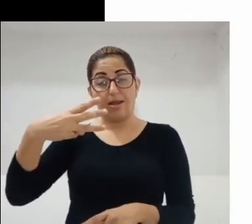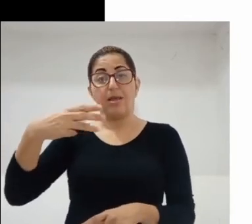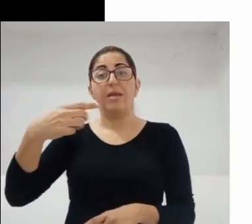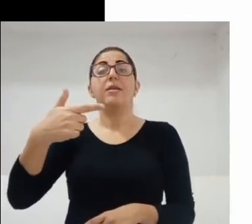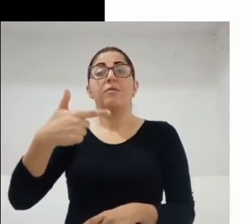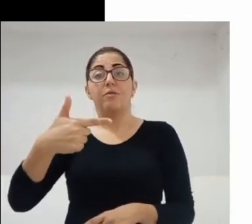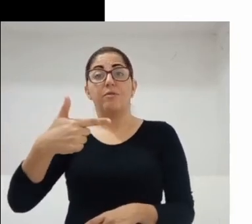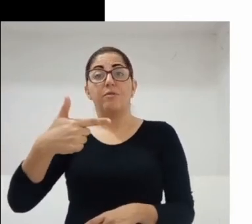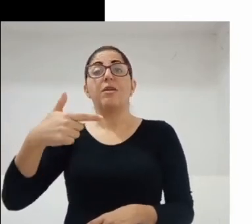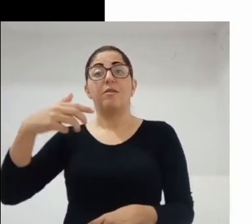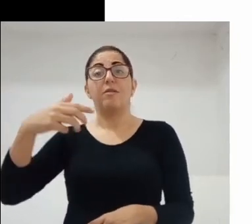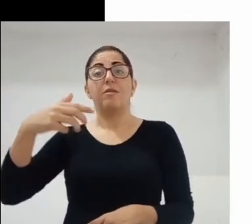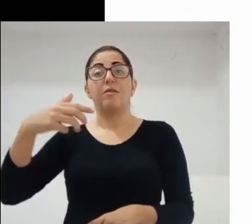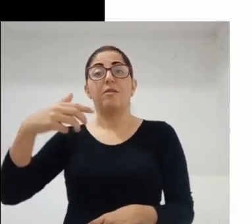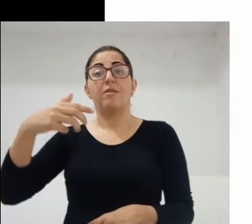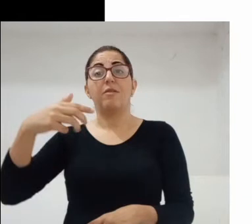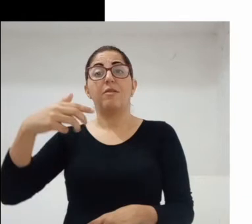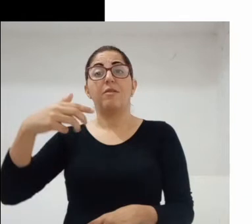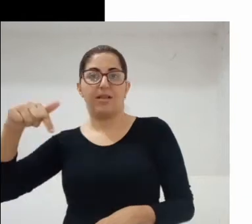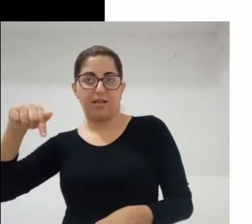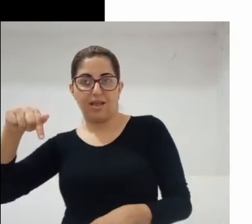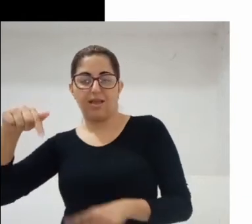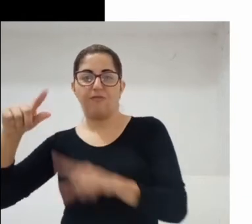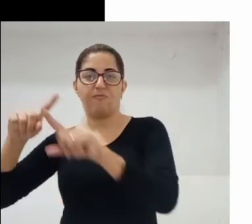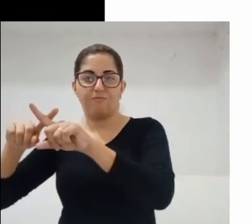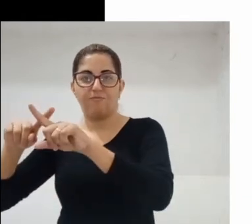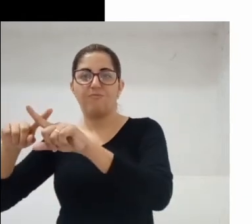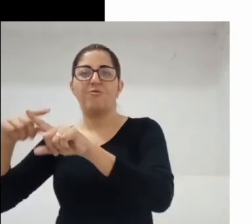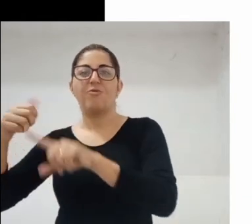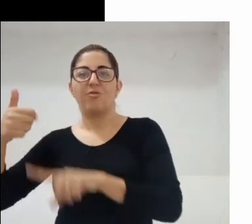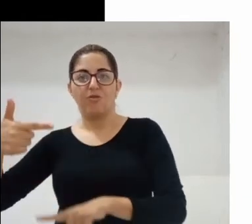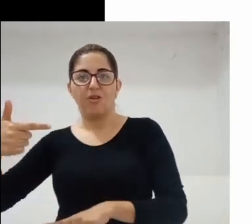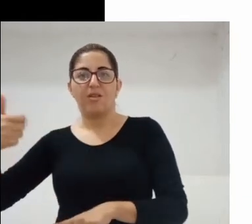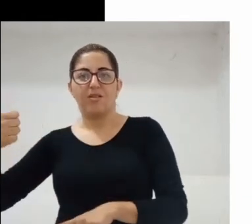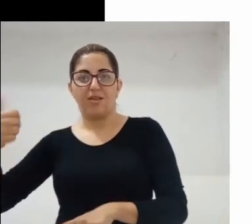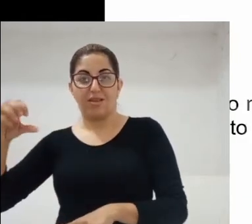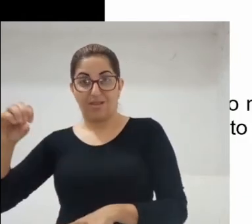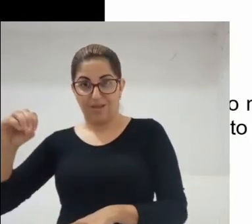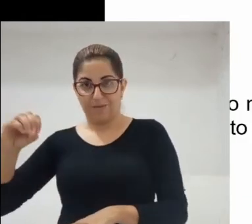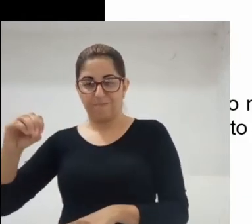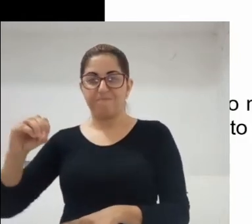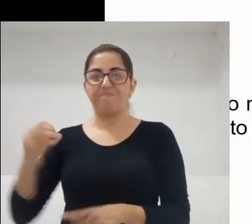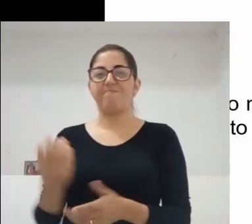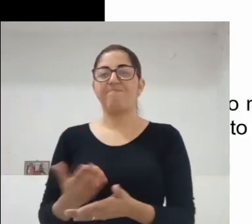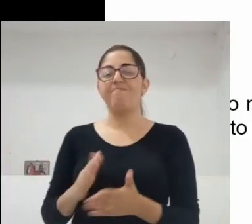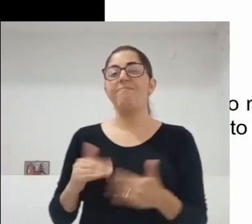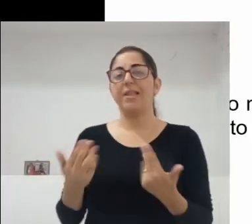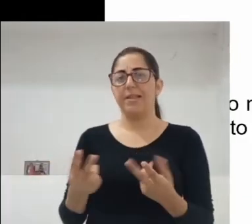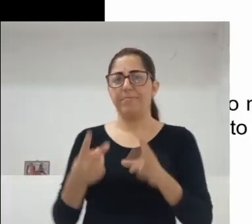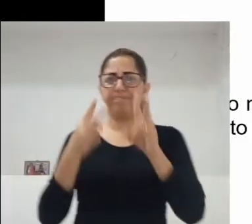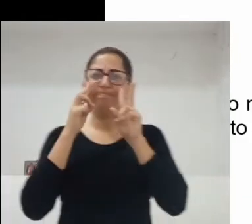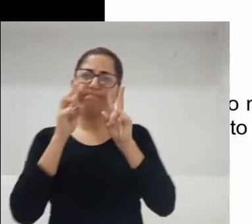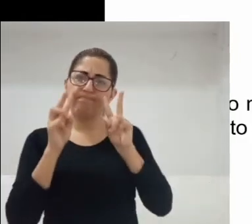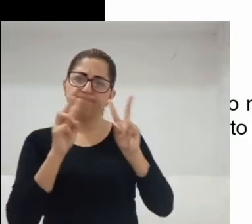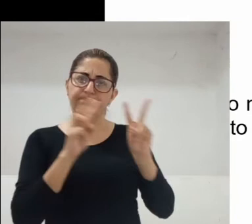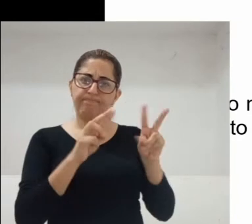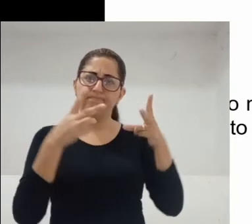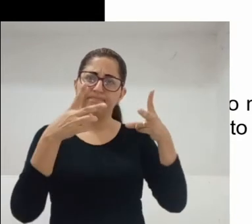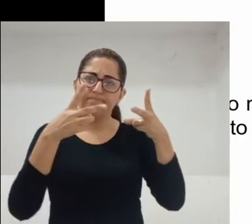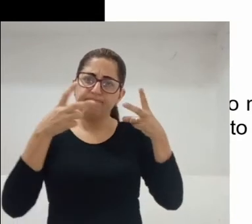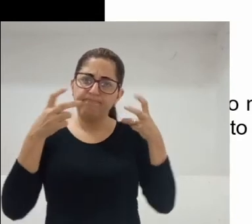A3, 420 por 297, a A4, 297 por 210.